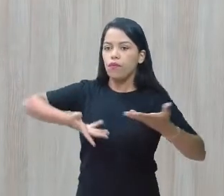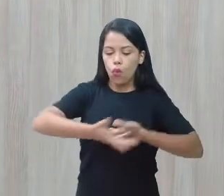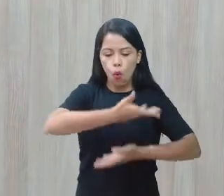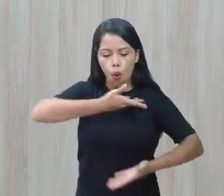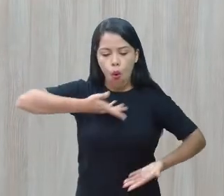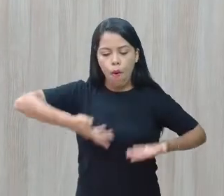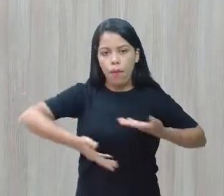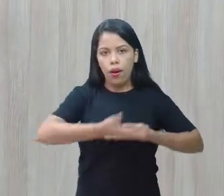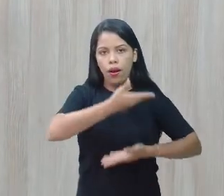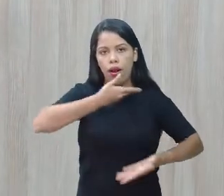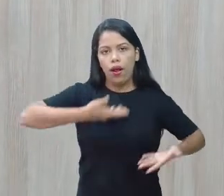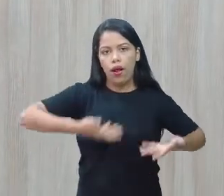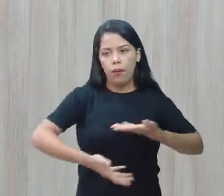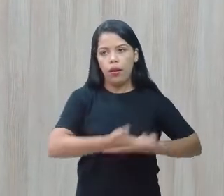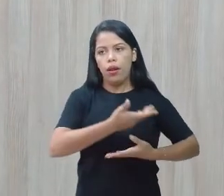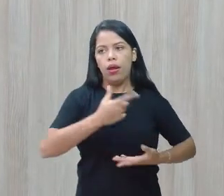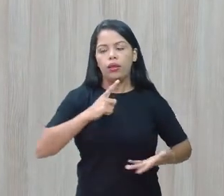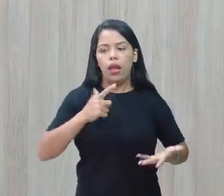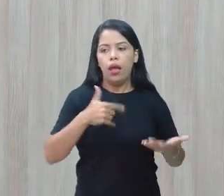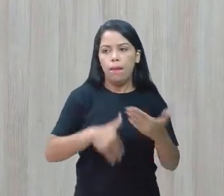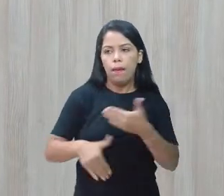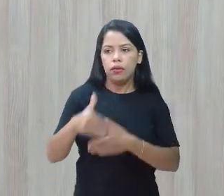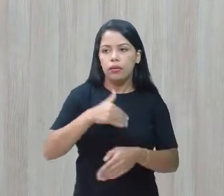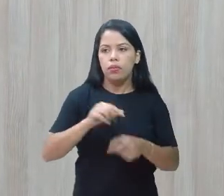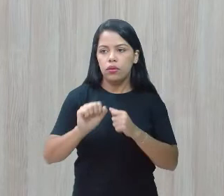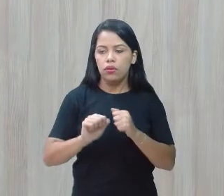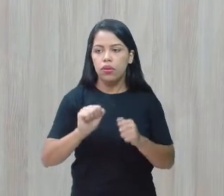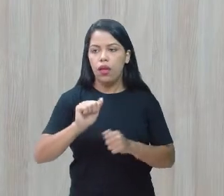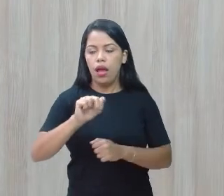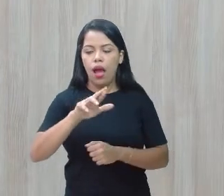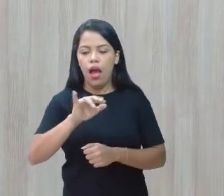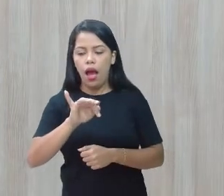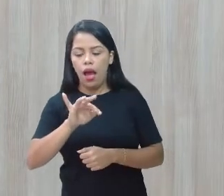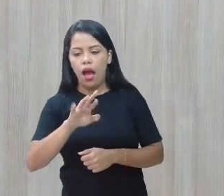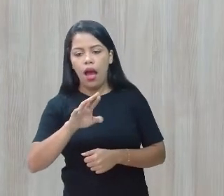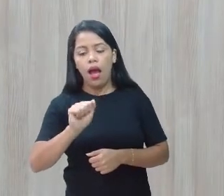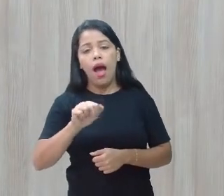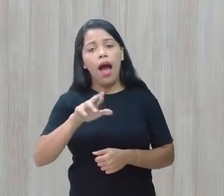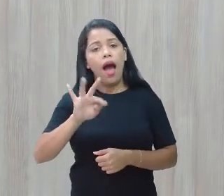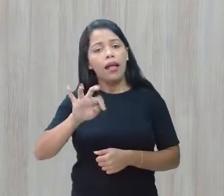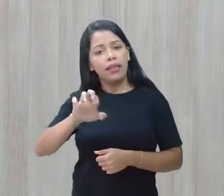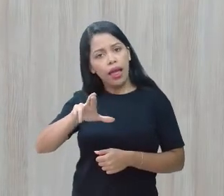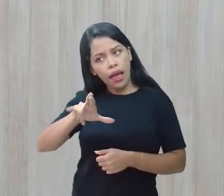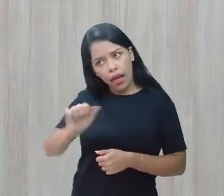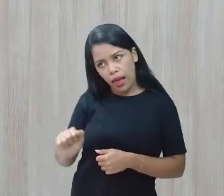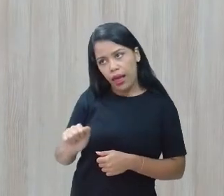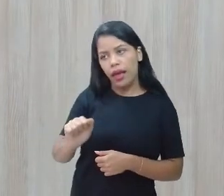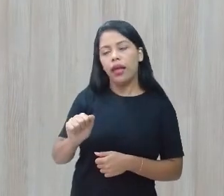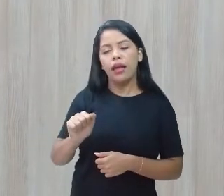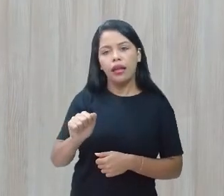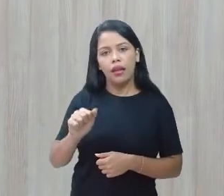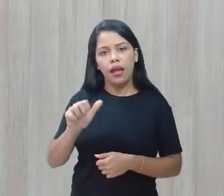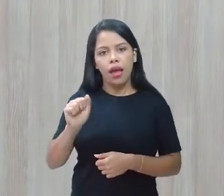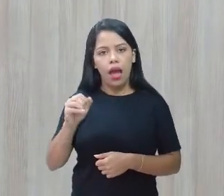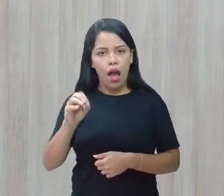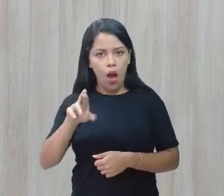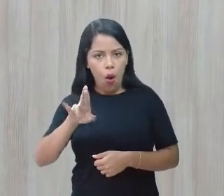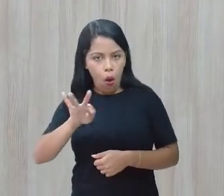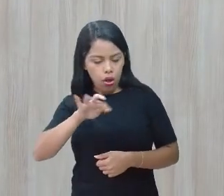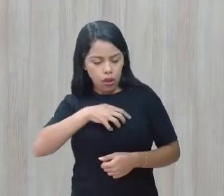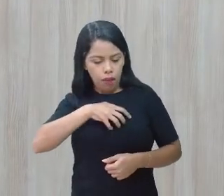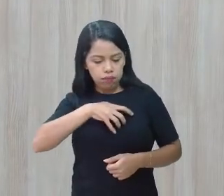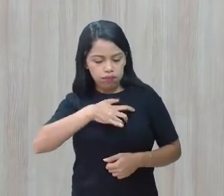tem a participação de quem? A artéria aorta, né? Que está aí saindo com sangue rico